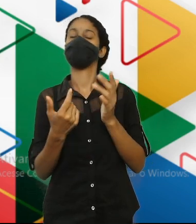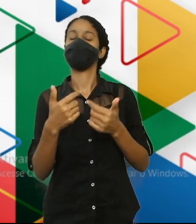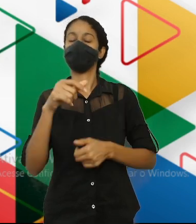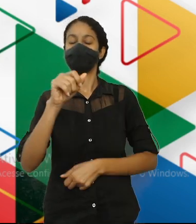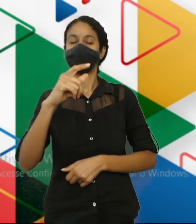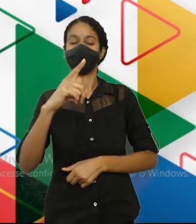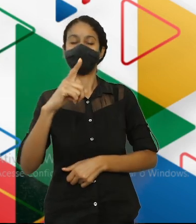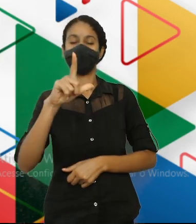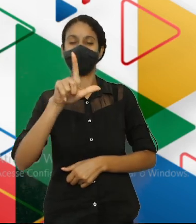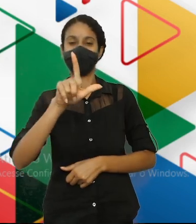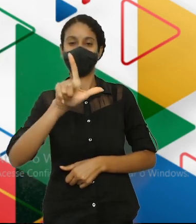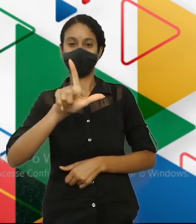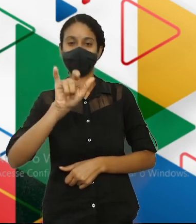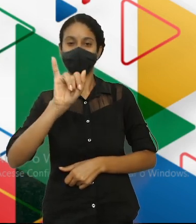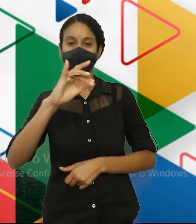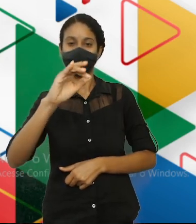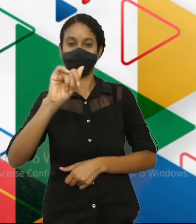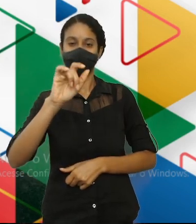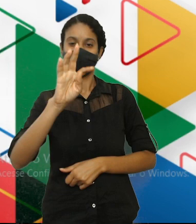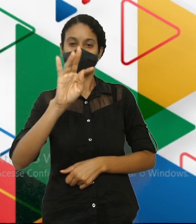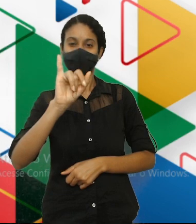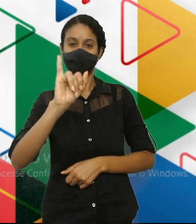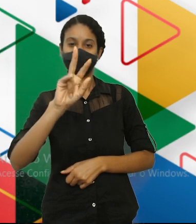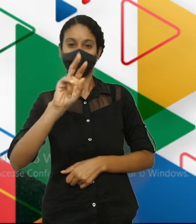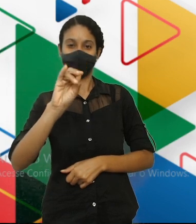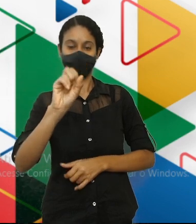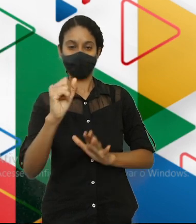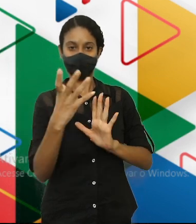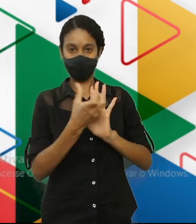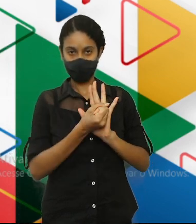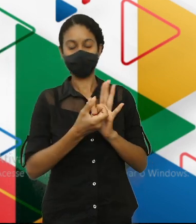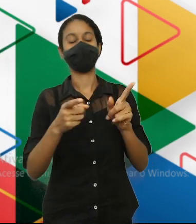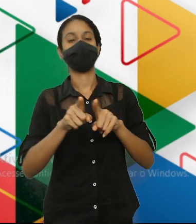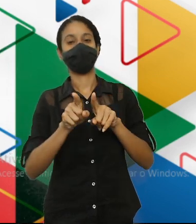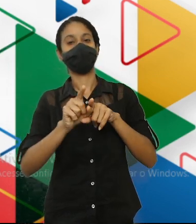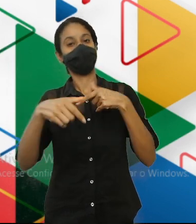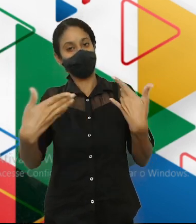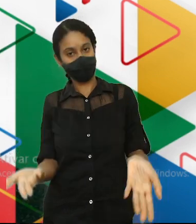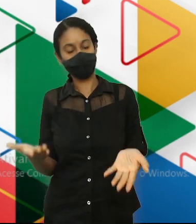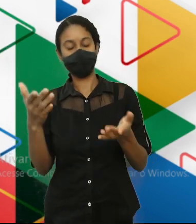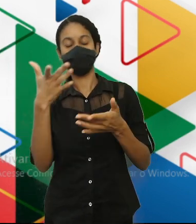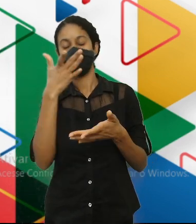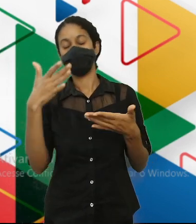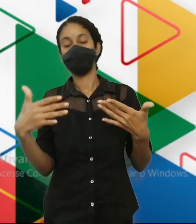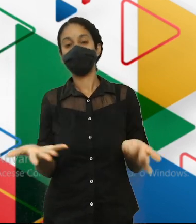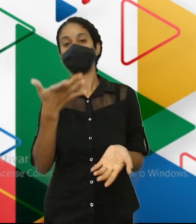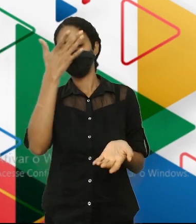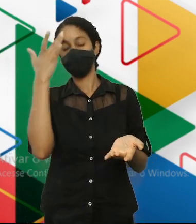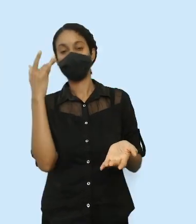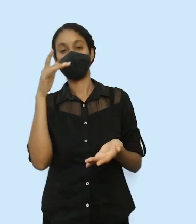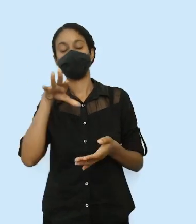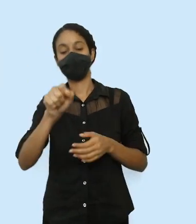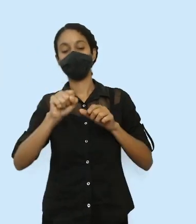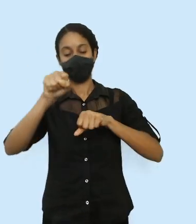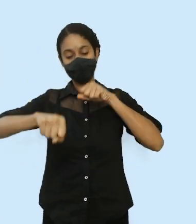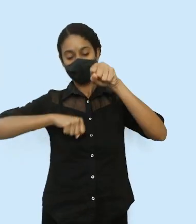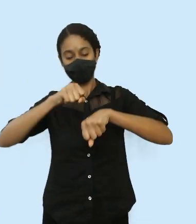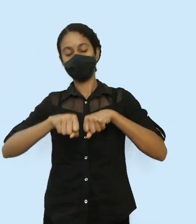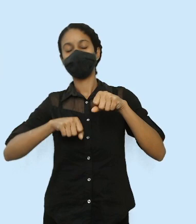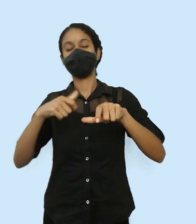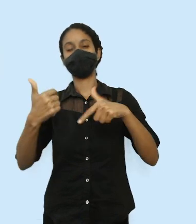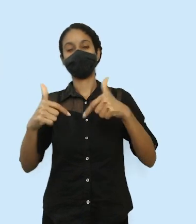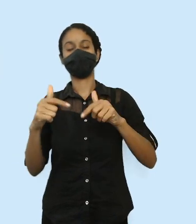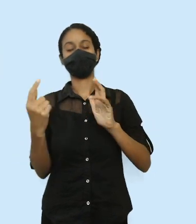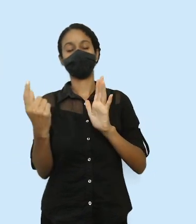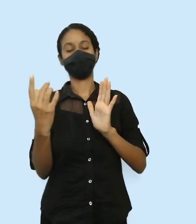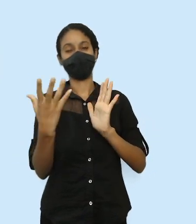a gente trabalha em aplicativos. Quantos de nossos jovens aí estão pegando a bicicleta para trabalhar nos aplicativos, estão